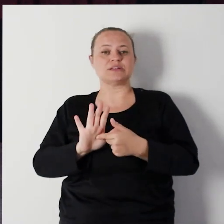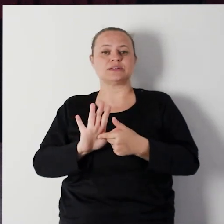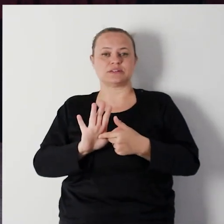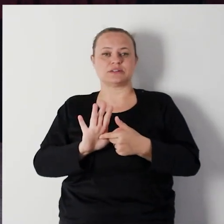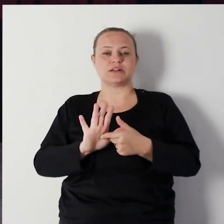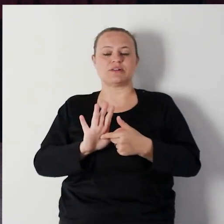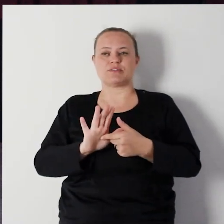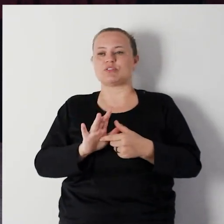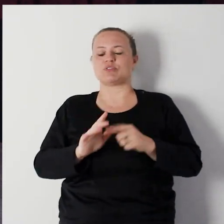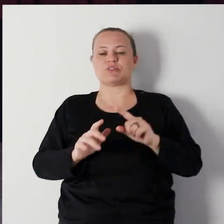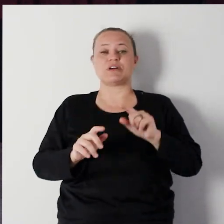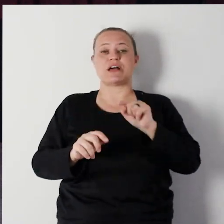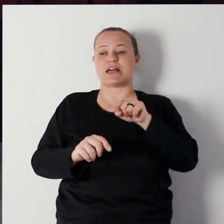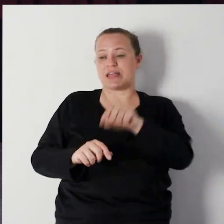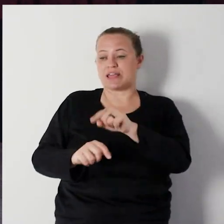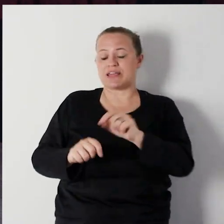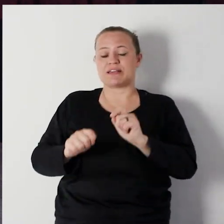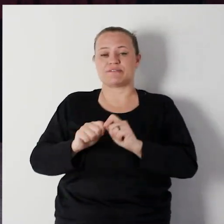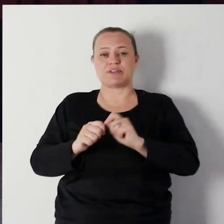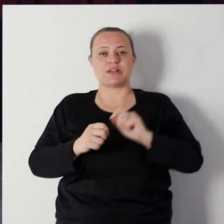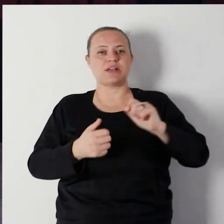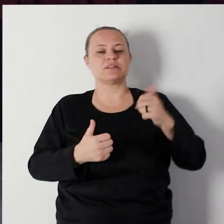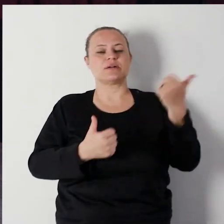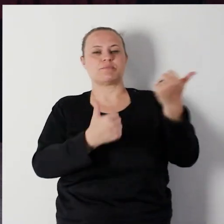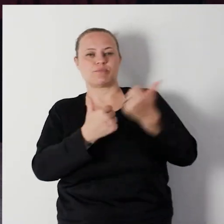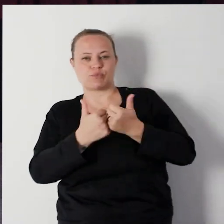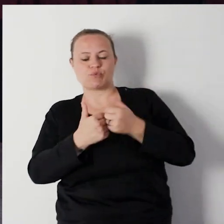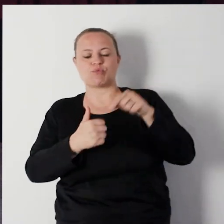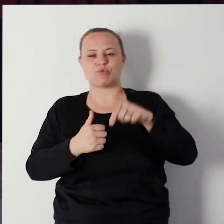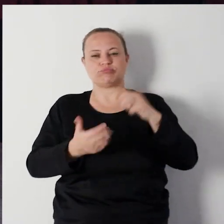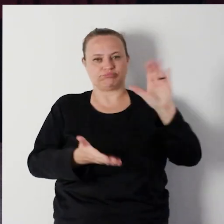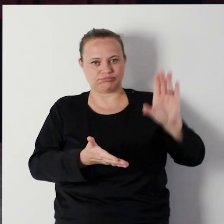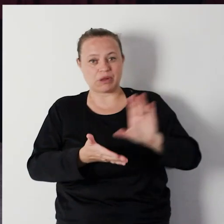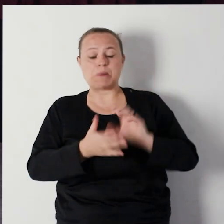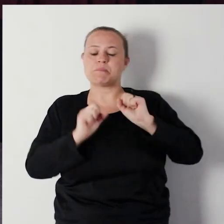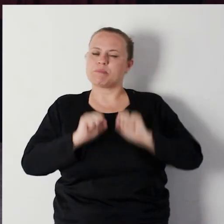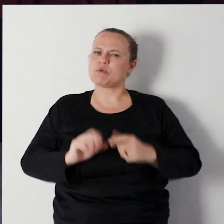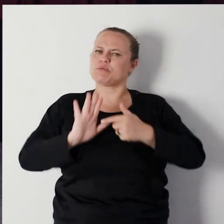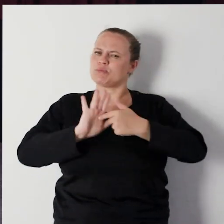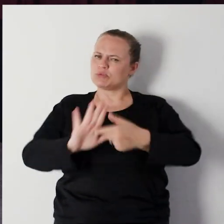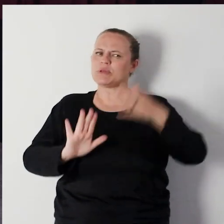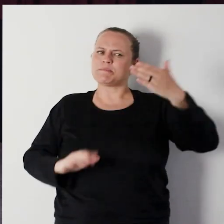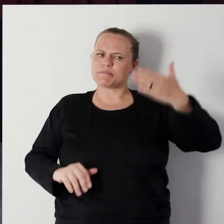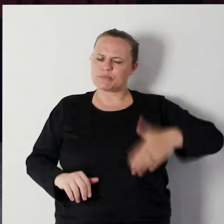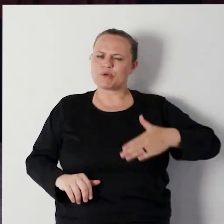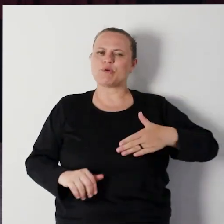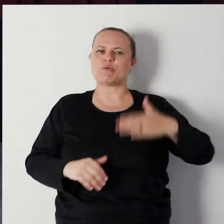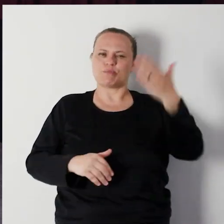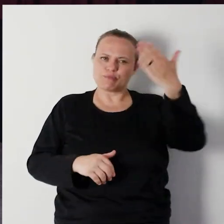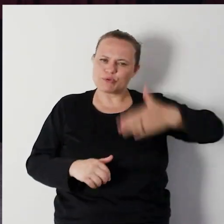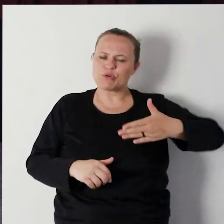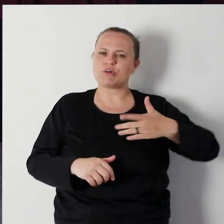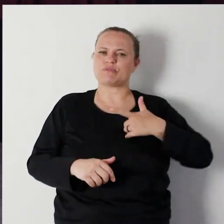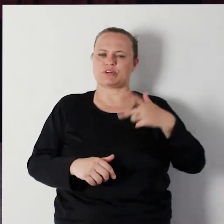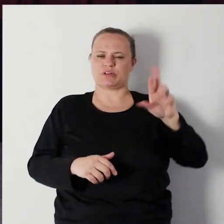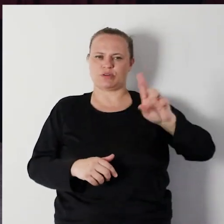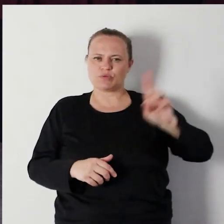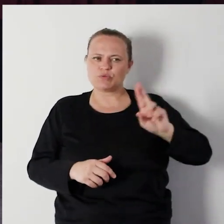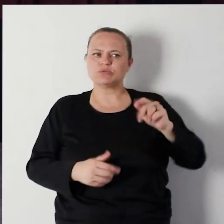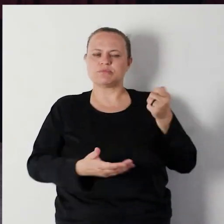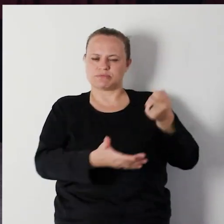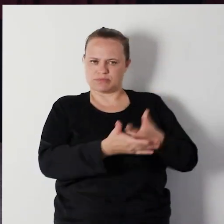fotográfico da realização, né, certo? Do que foi financiado, possa ser suficiente para dar